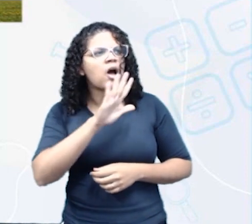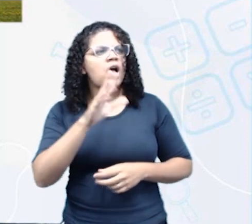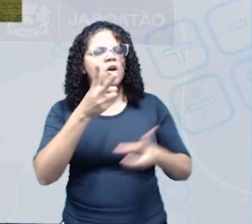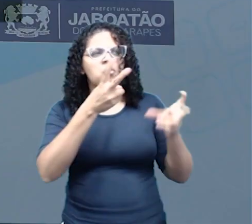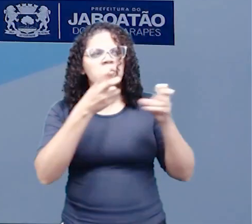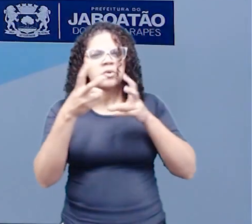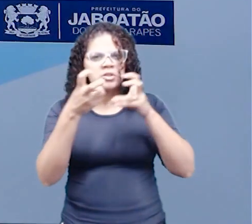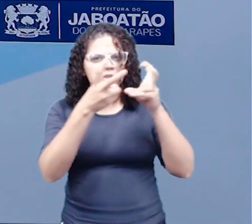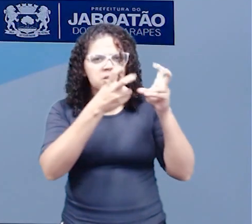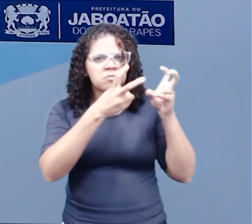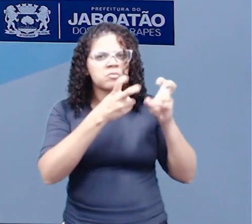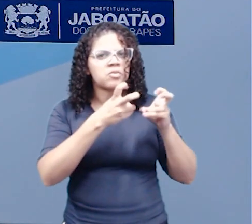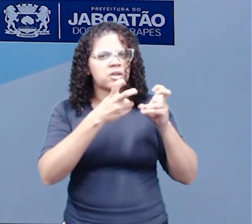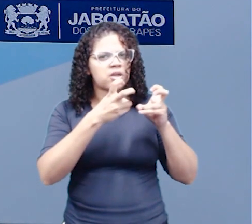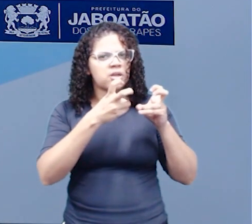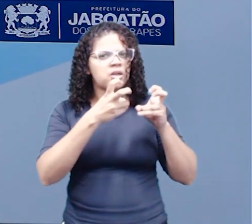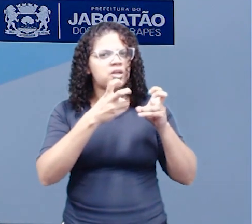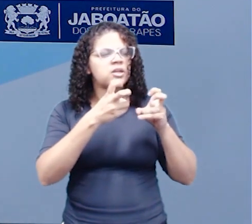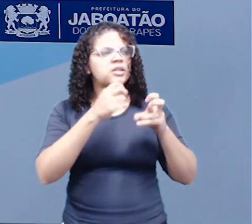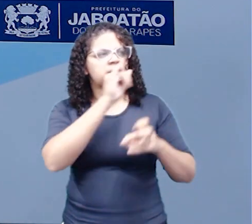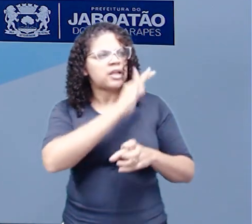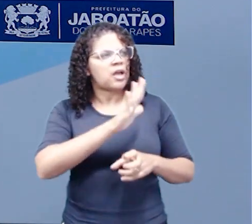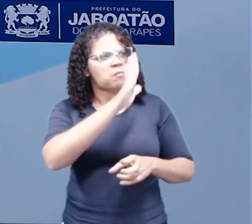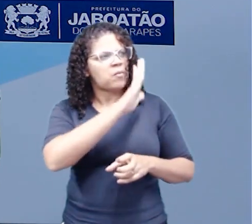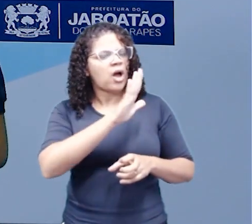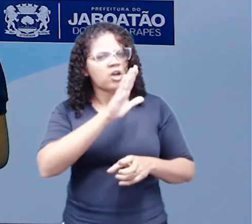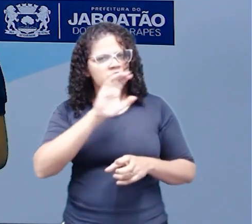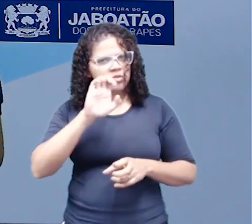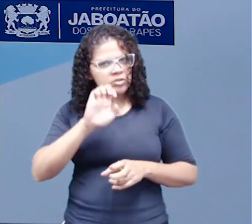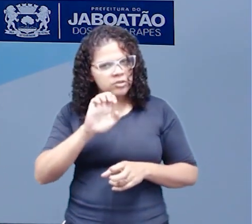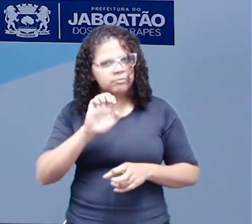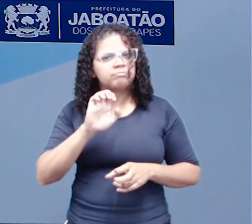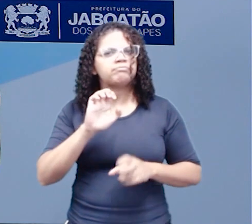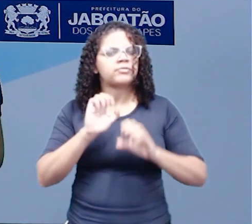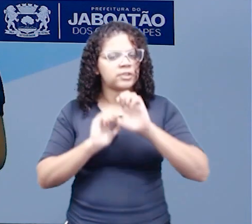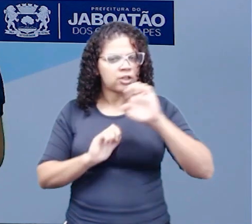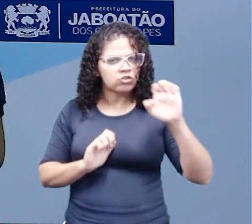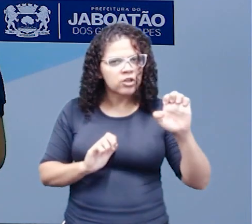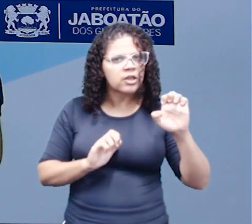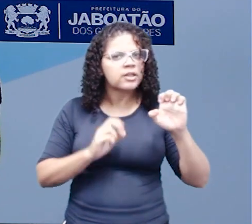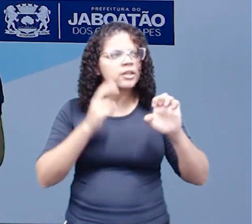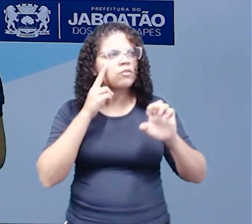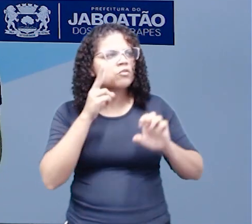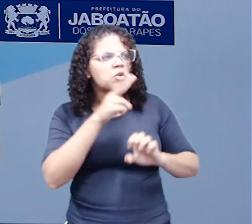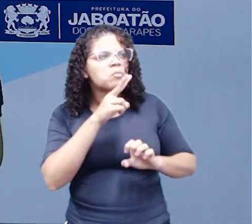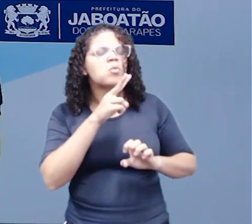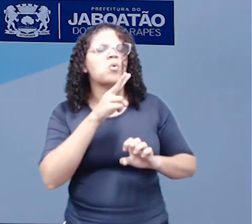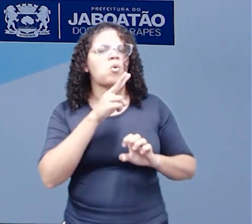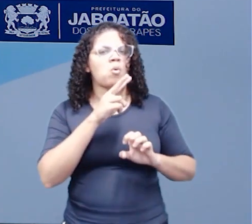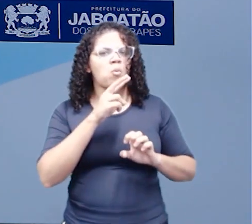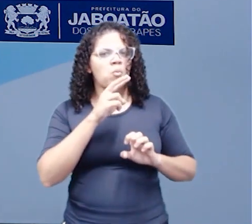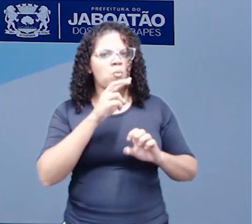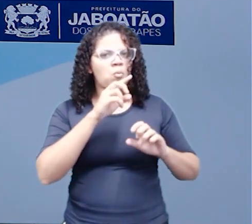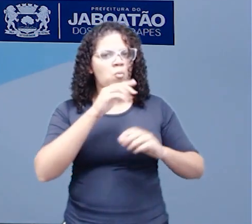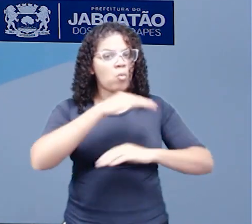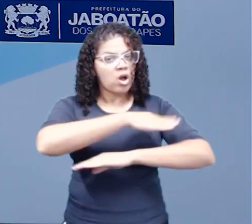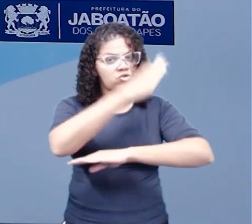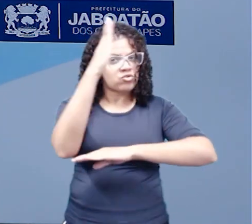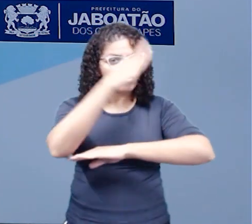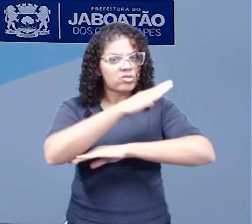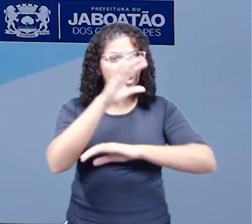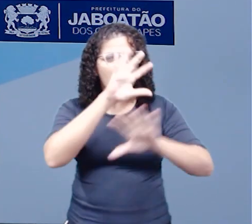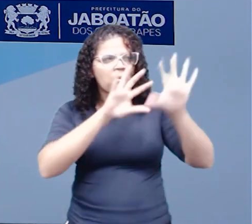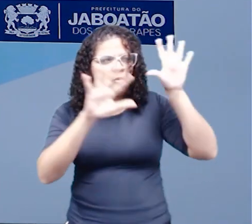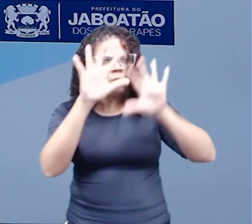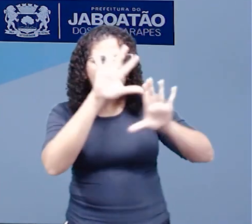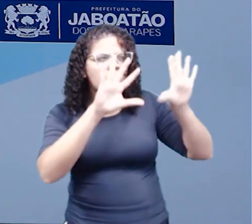que nessa imagem da esquerda a gente tem uma janela embaçada. E na imagem da direita